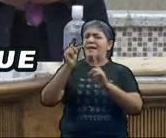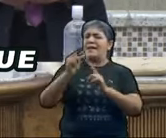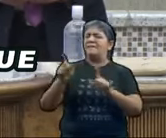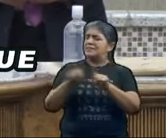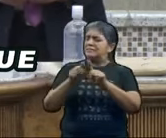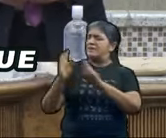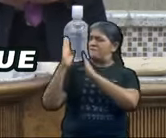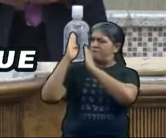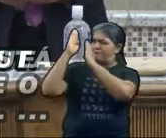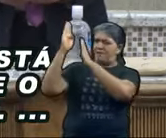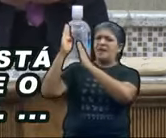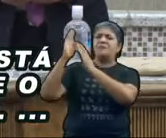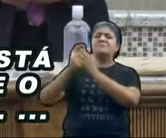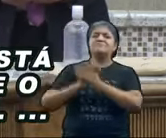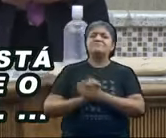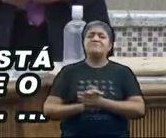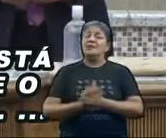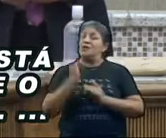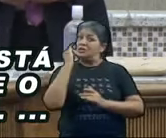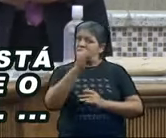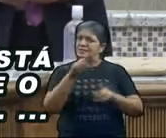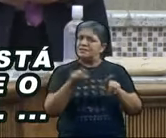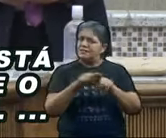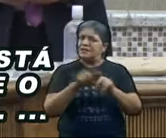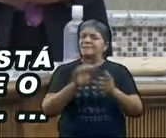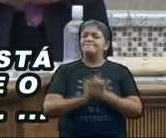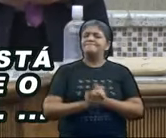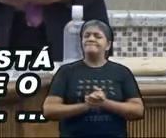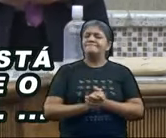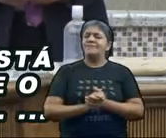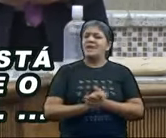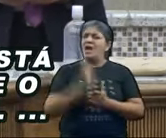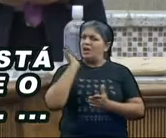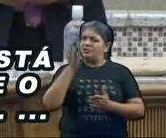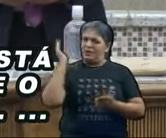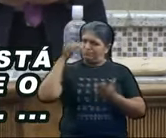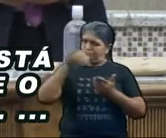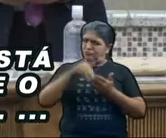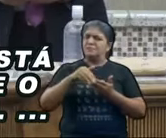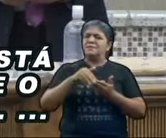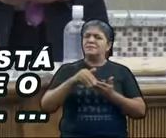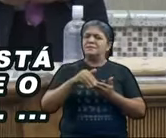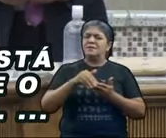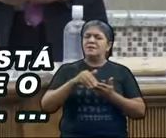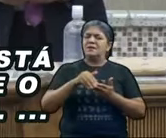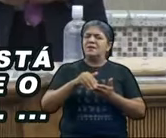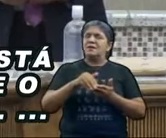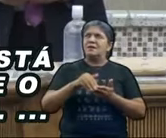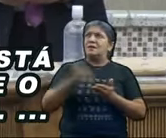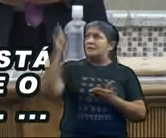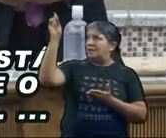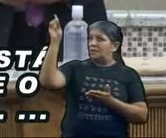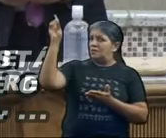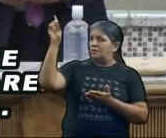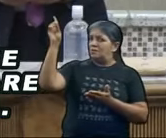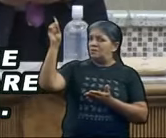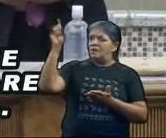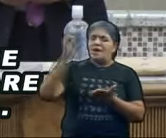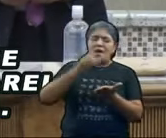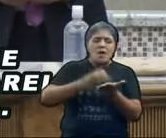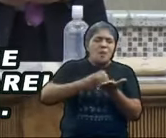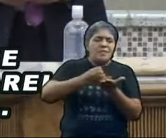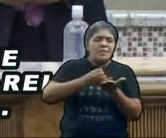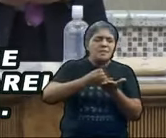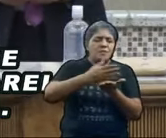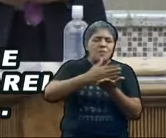fiéis. E disse-me mais: está cumprido, eu sou o alfa, o ômega, o princípio e o fim. A